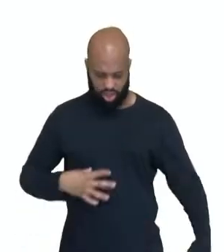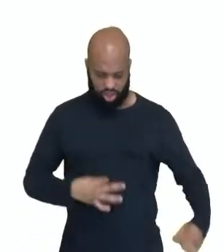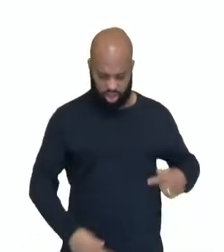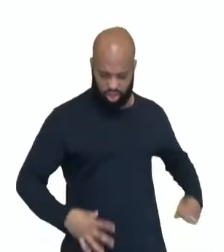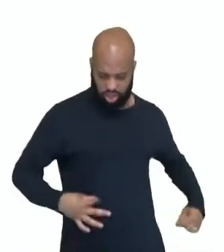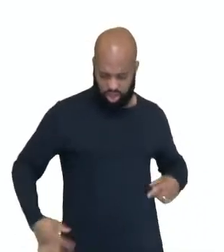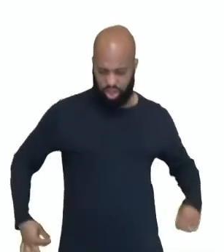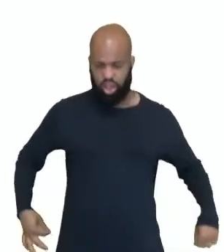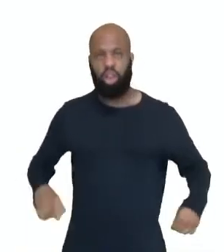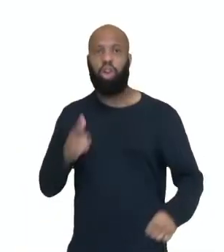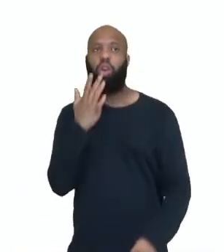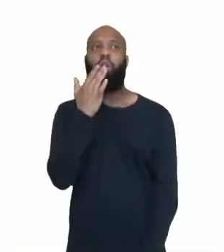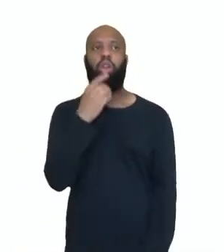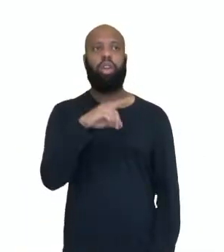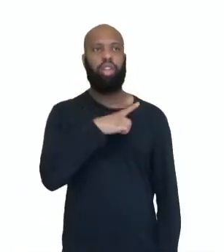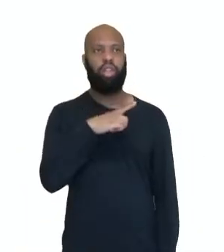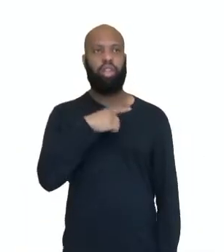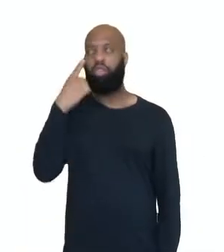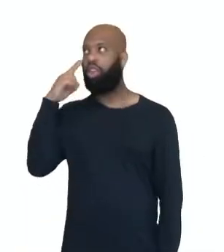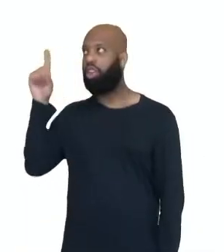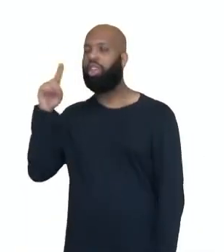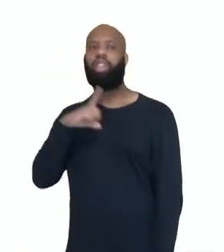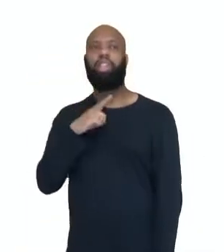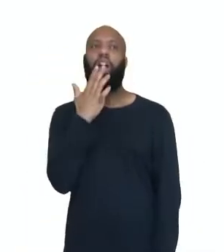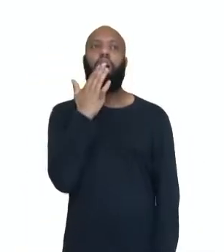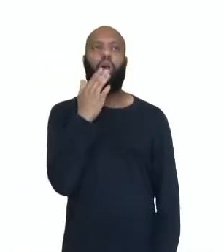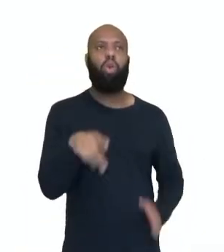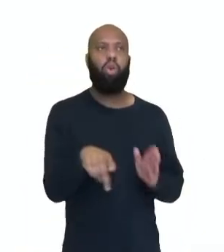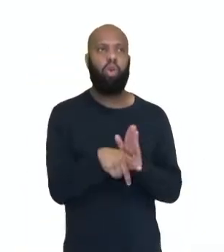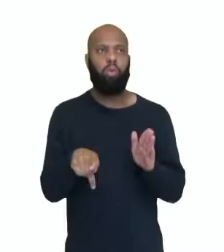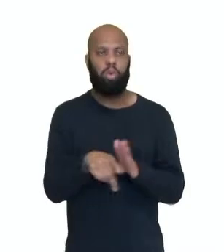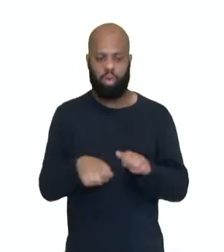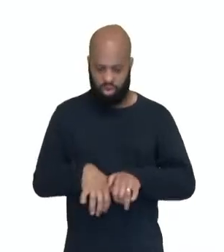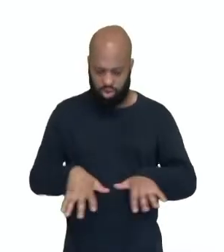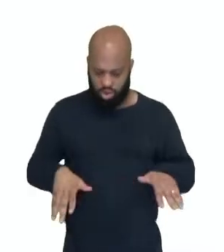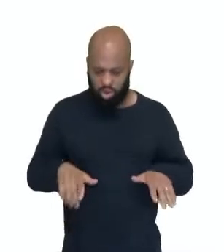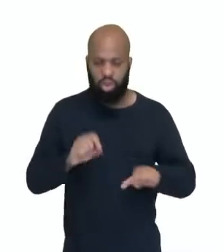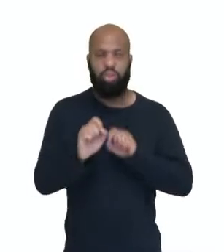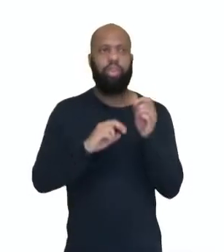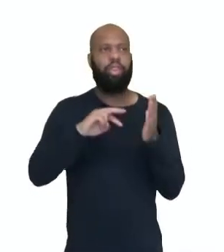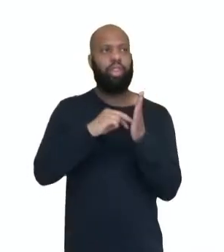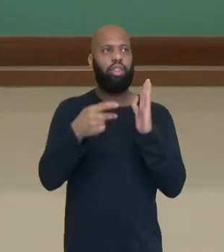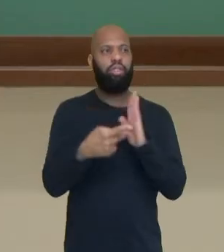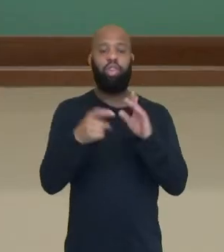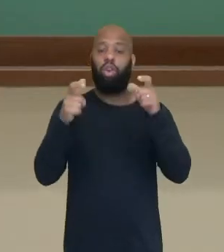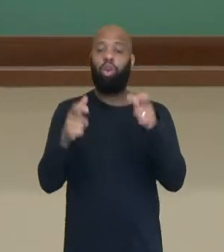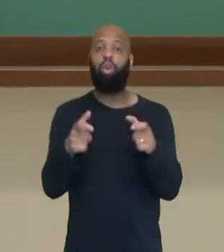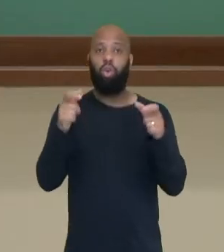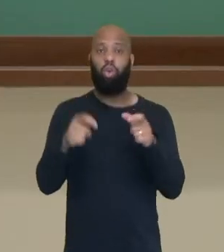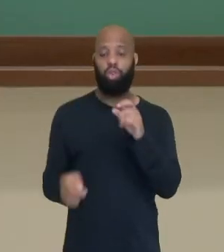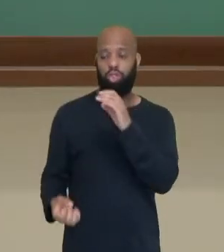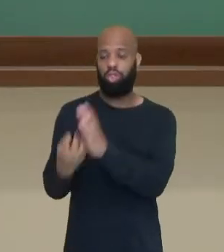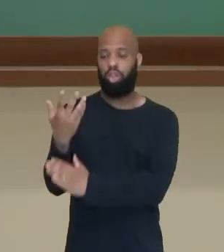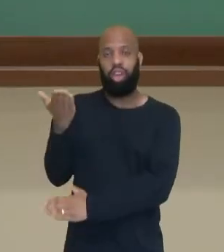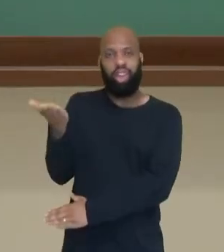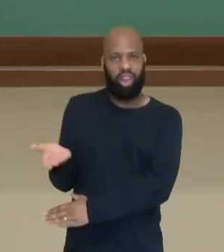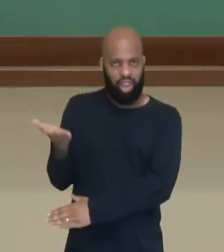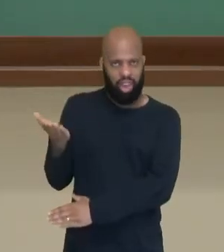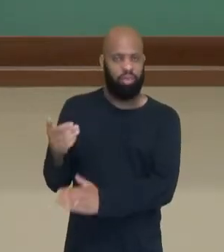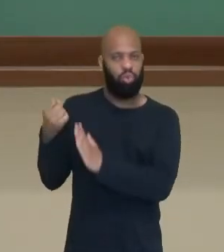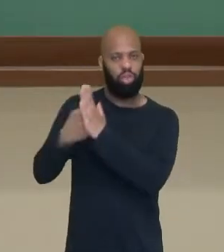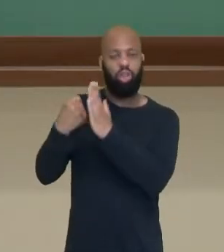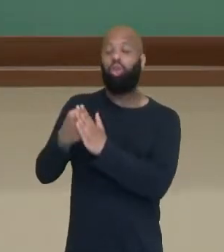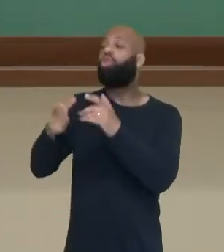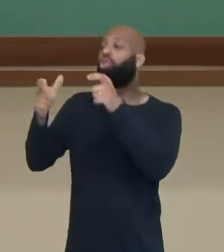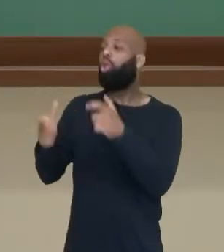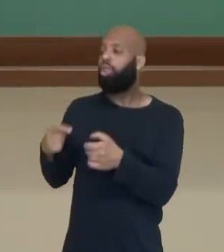elas são coloridas. E a cor do mawashi, ela representa o local de origem desse lutador.